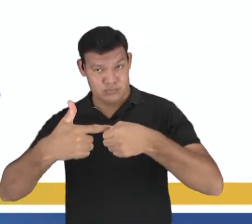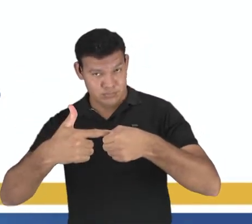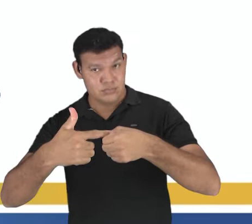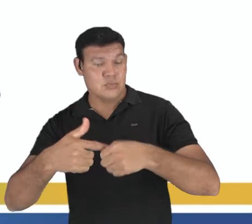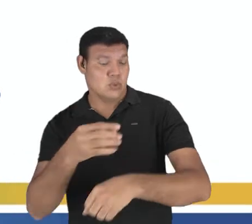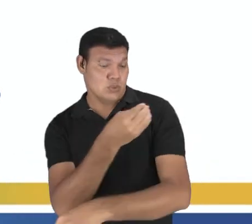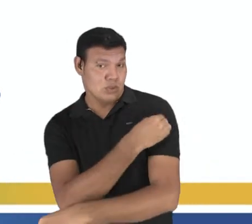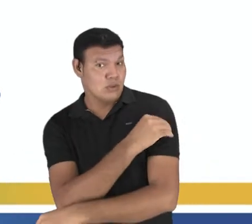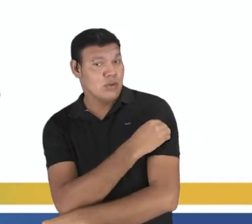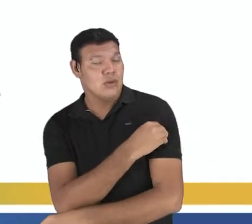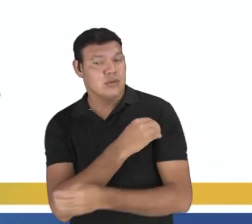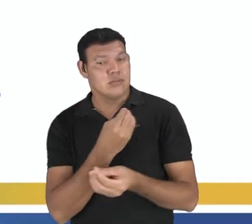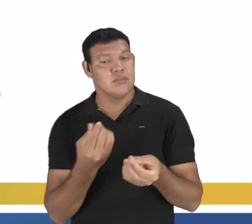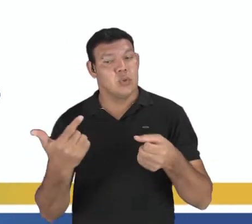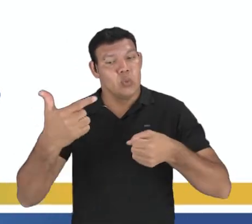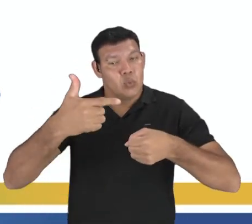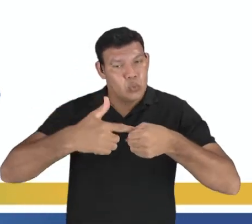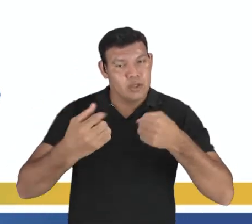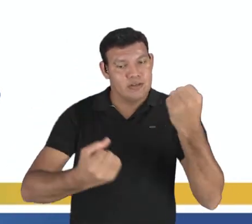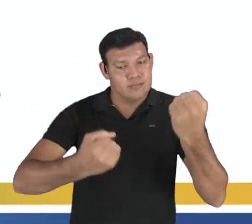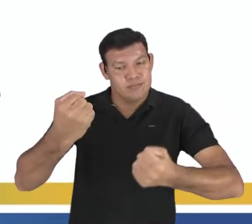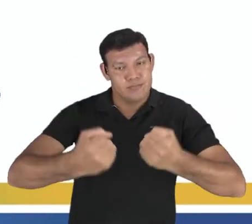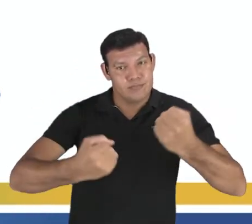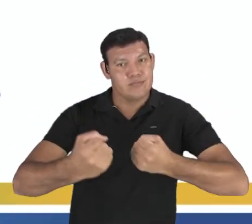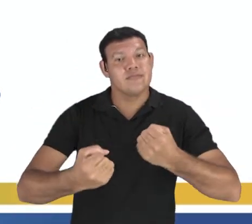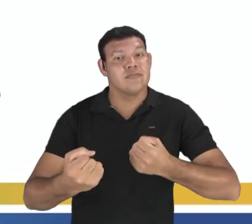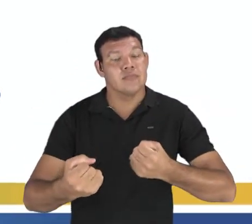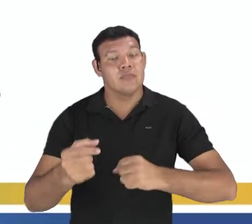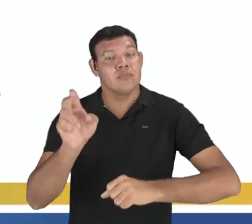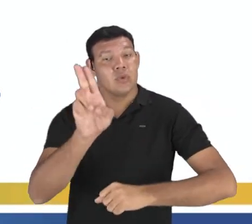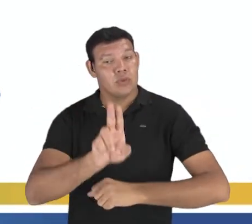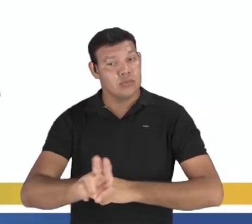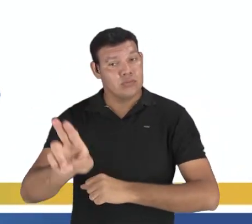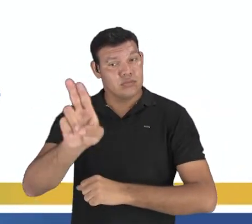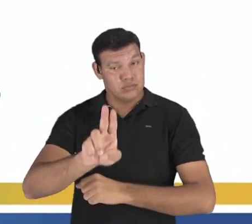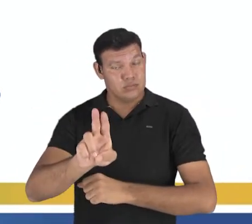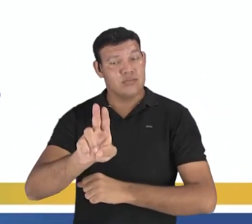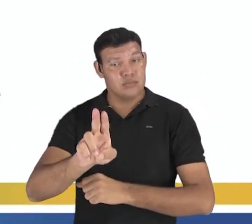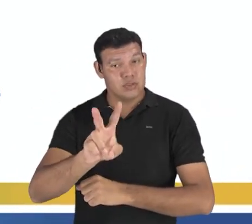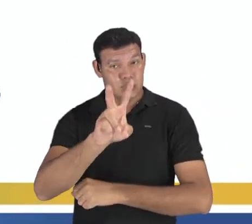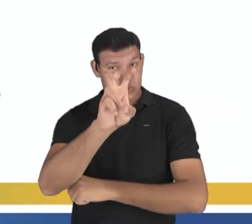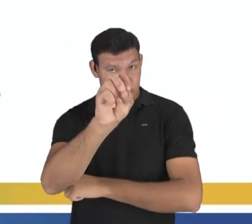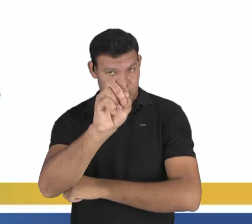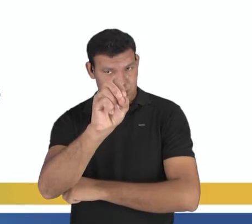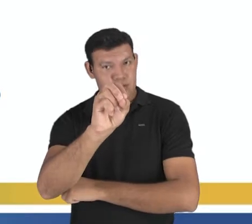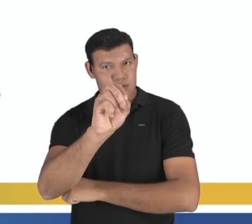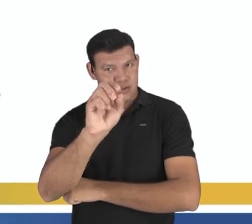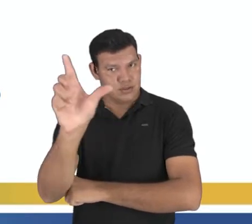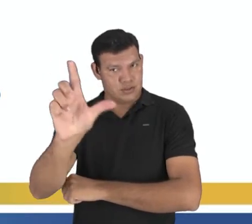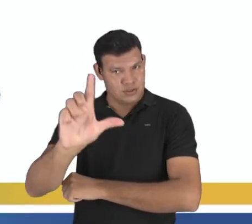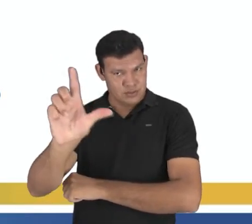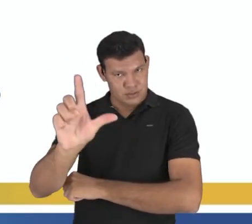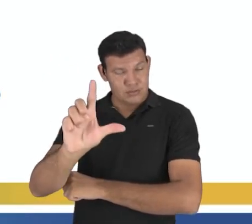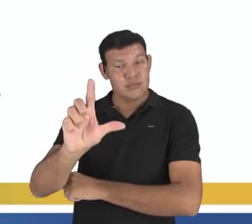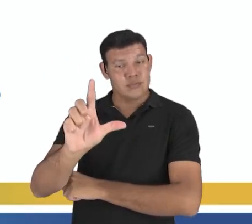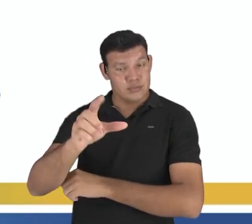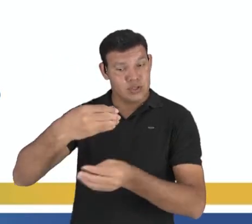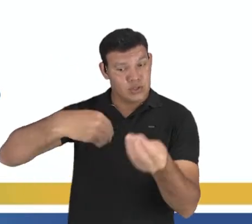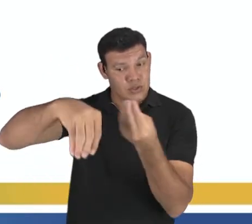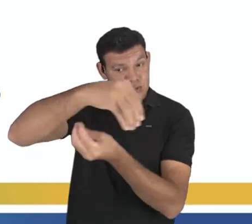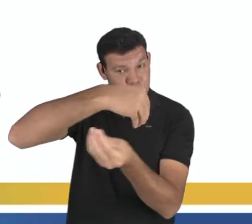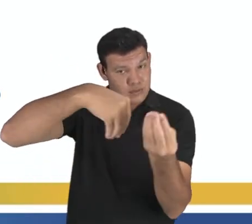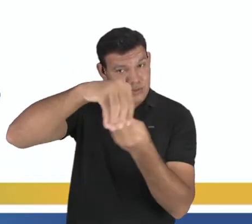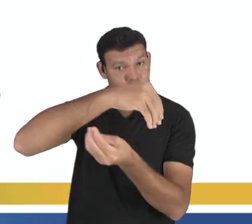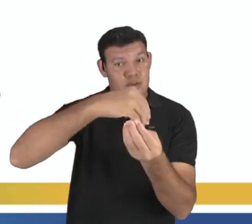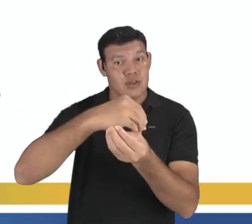que foram colocados nesse veículo. Para isso, nós vamos pegar os 50, que é a quantidade de litros dessa mistura,